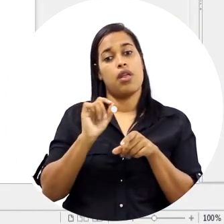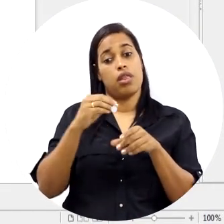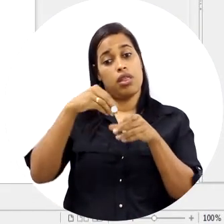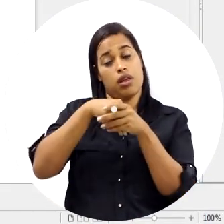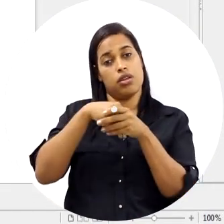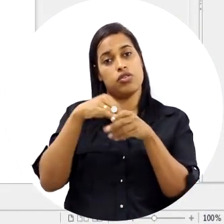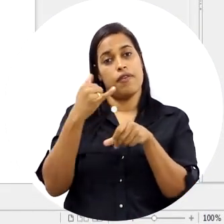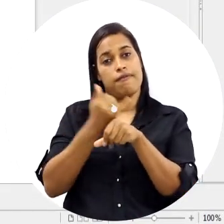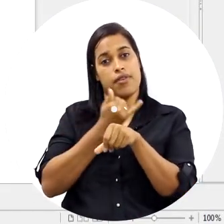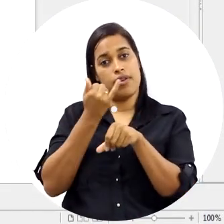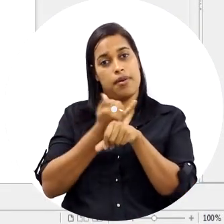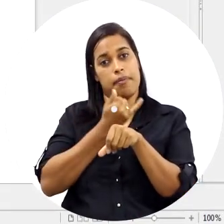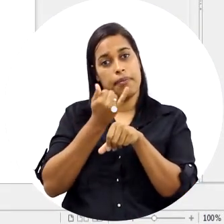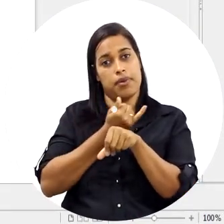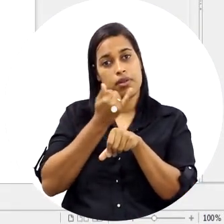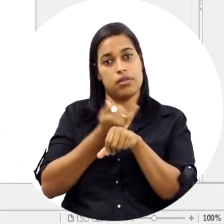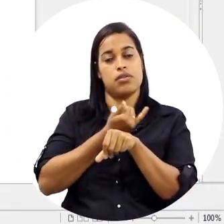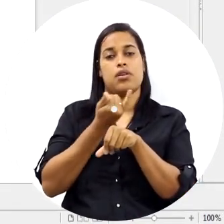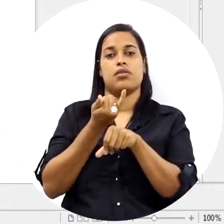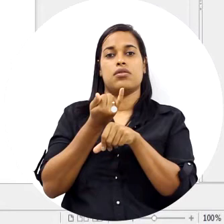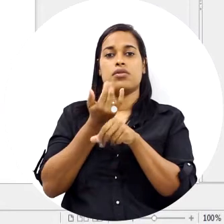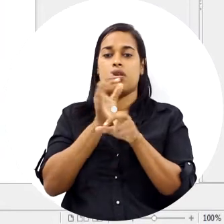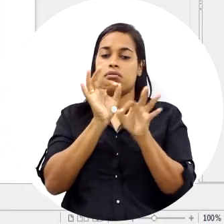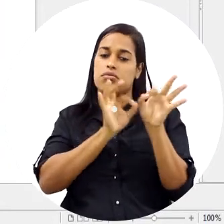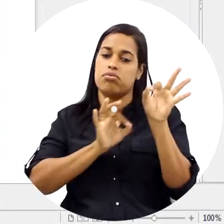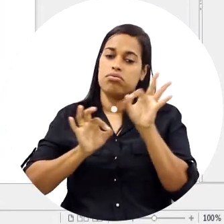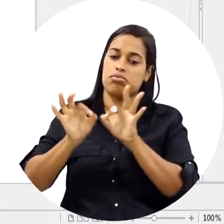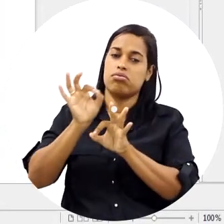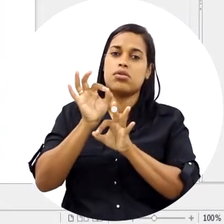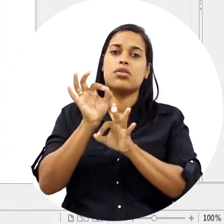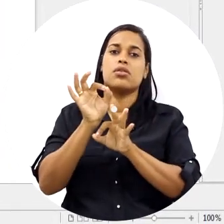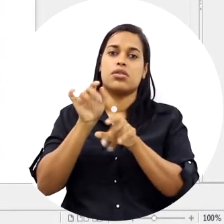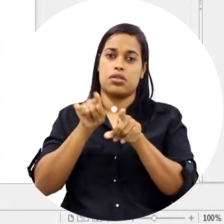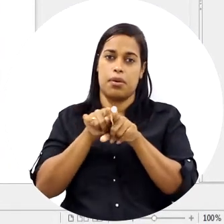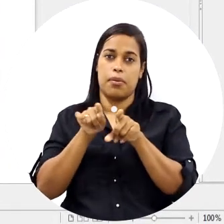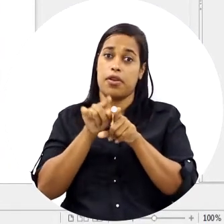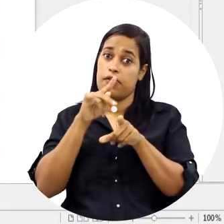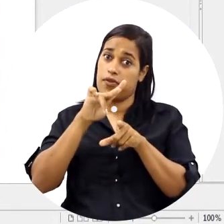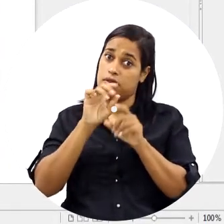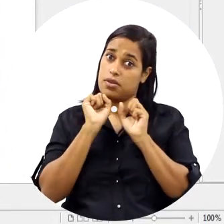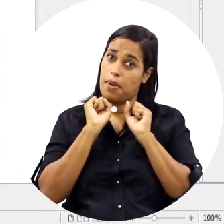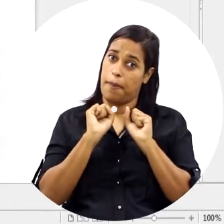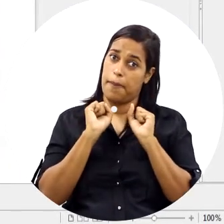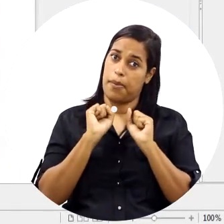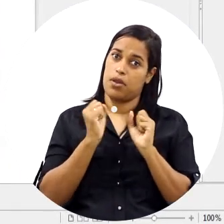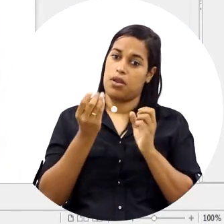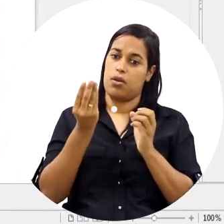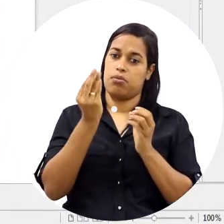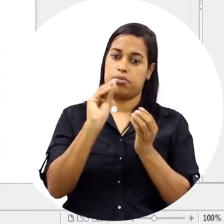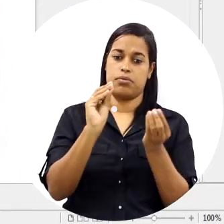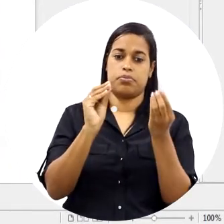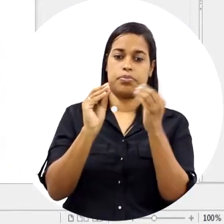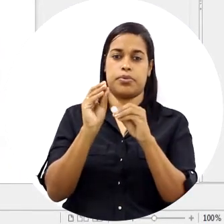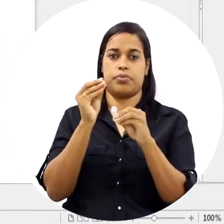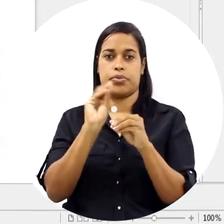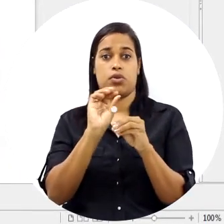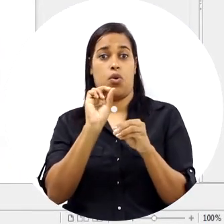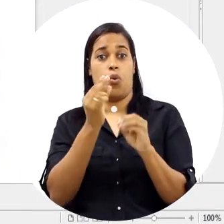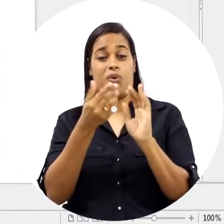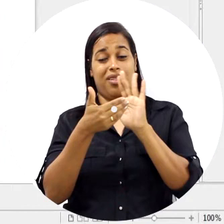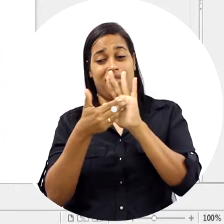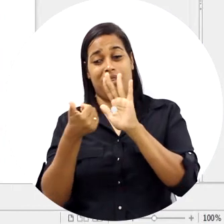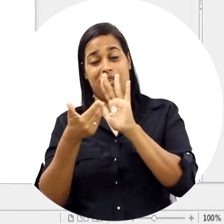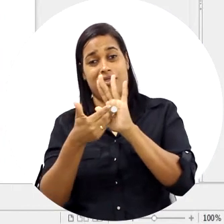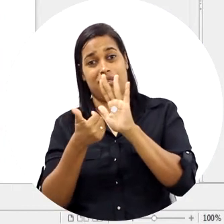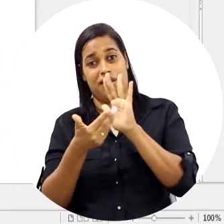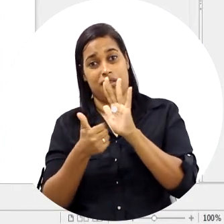do menu Ferramentas, dentro de personalizar, a opção personalizar, que aí você pode estar inserindo ou retirando algum